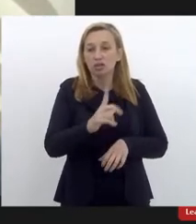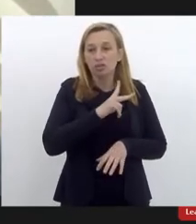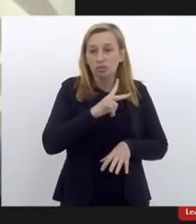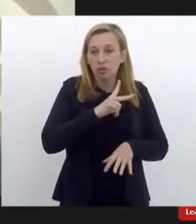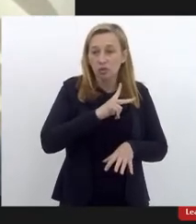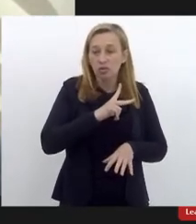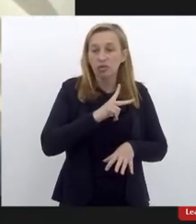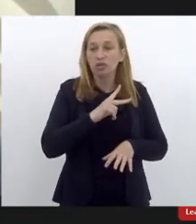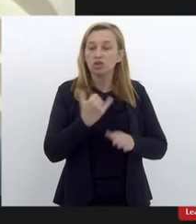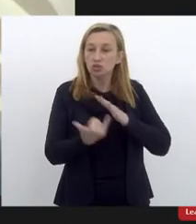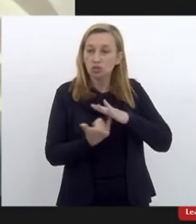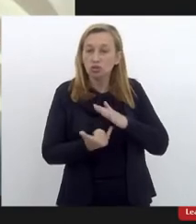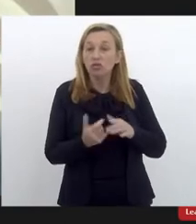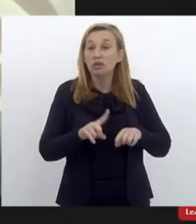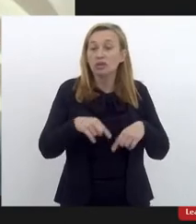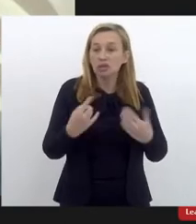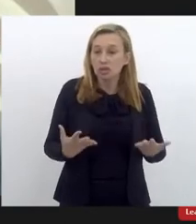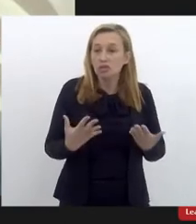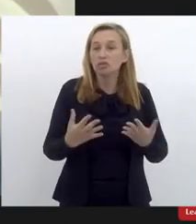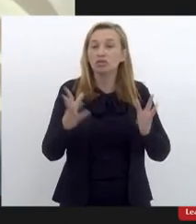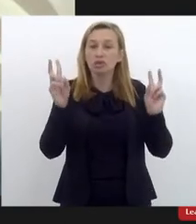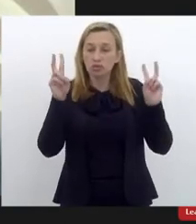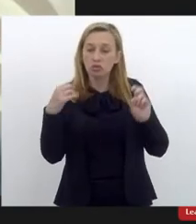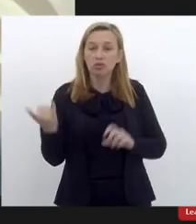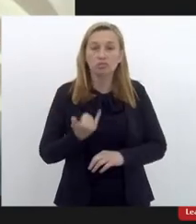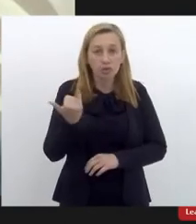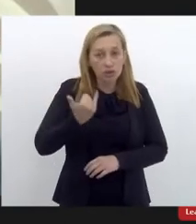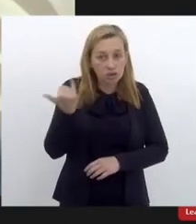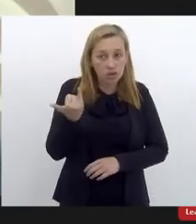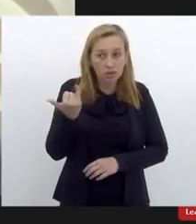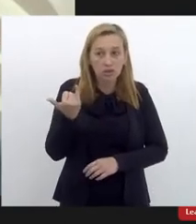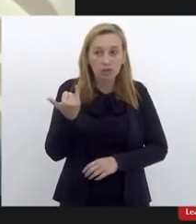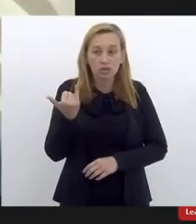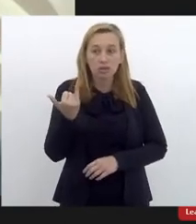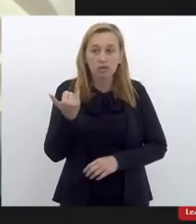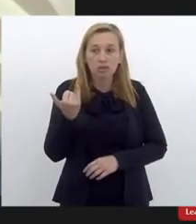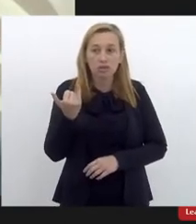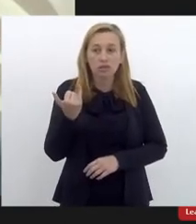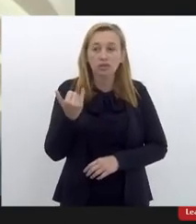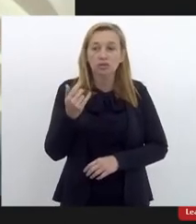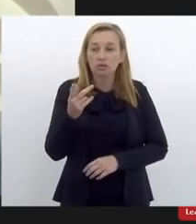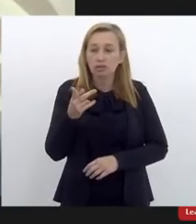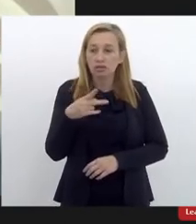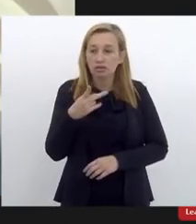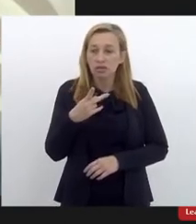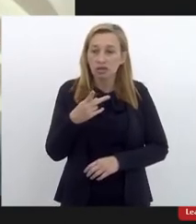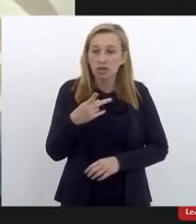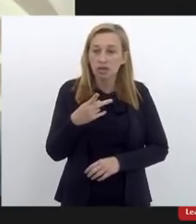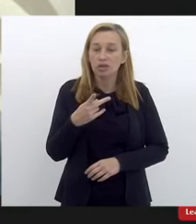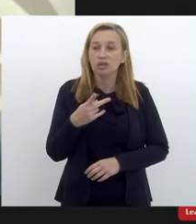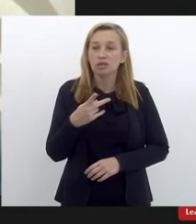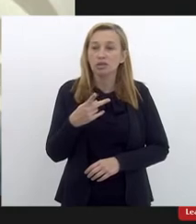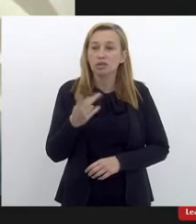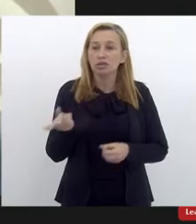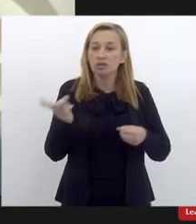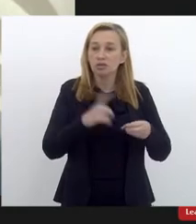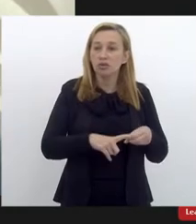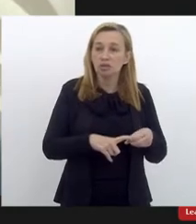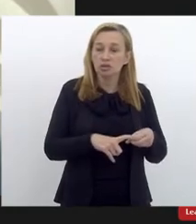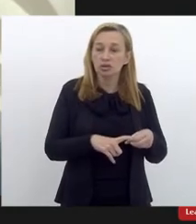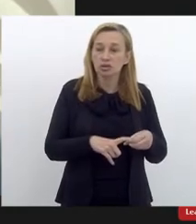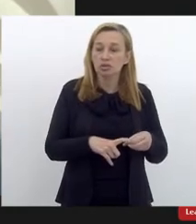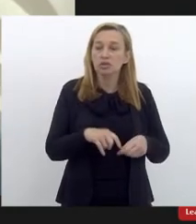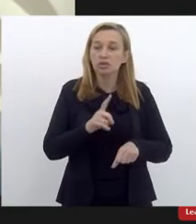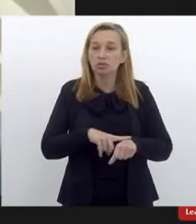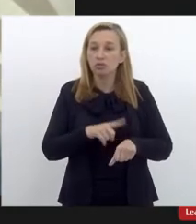instituição. Então, assim, são pontos importantes para ser levados em conta nesse retorno e nesse